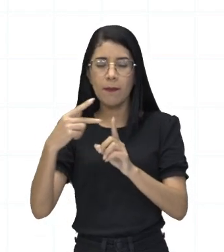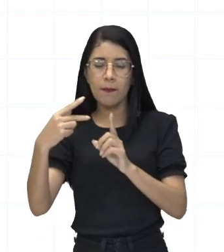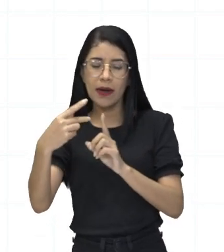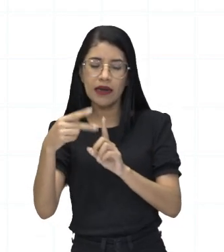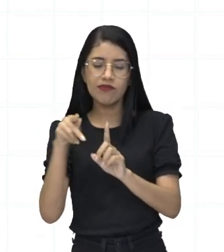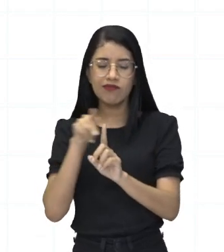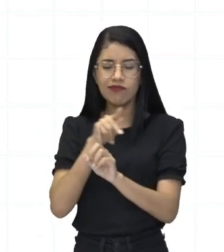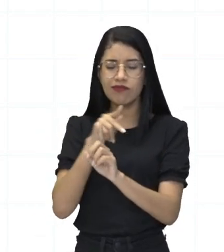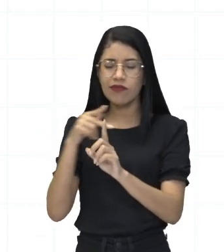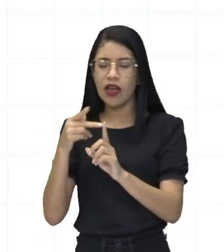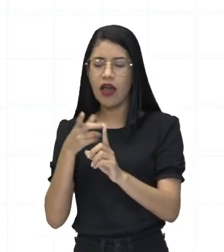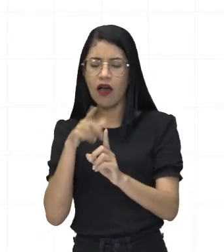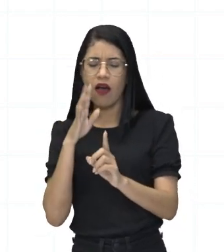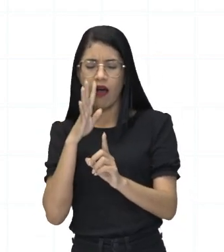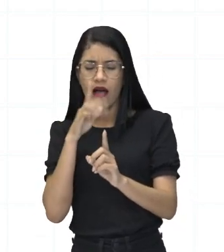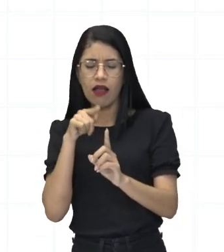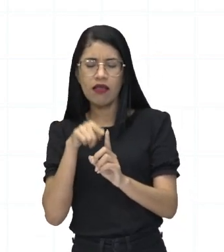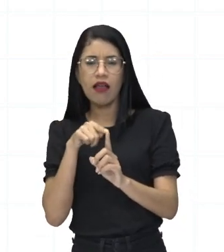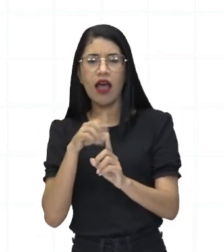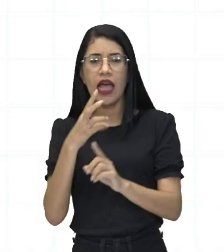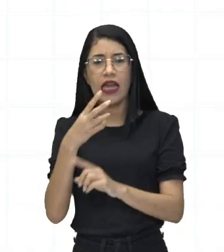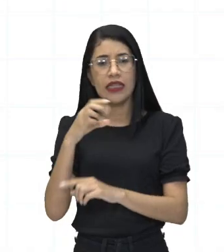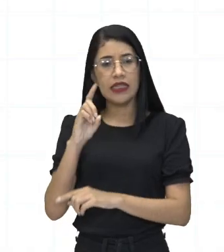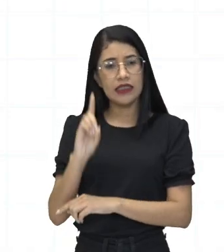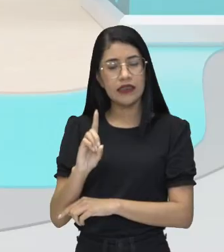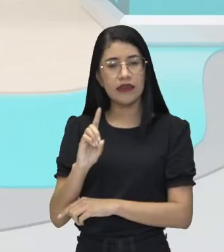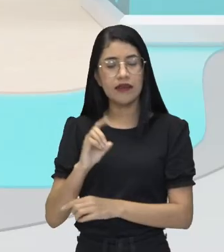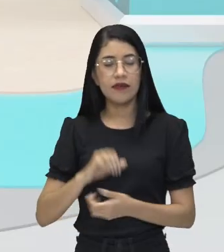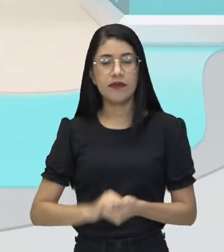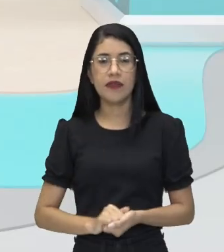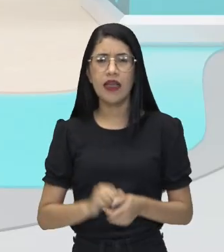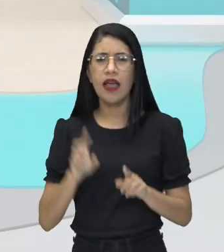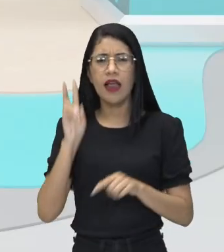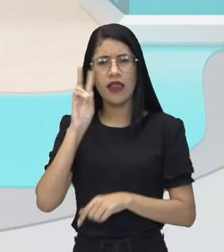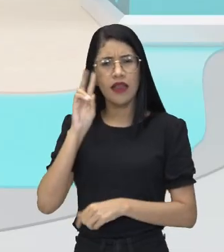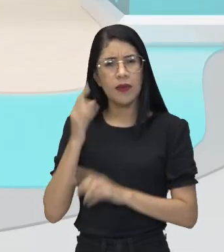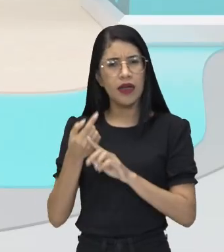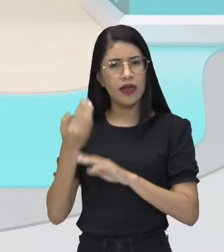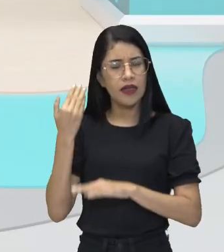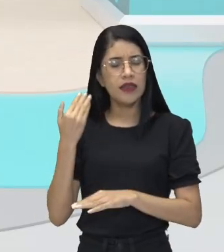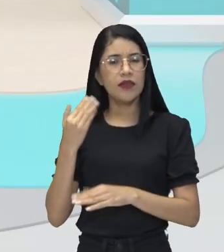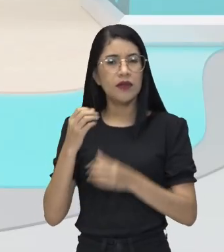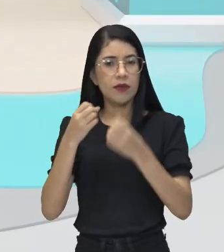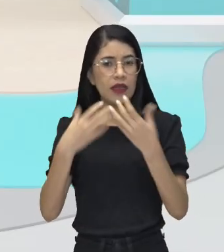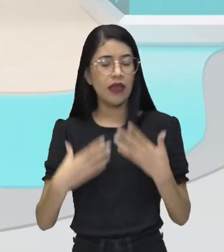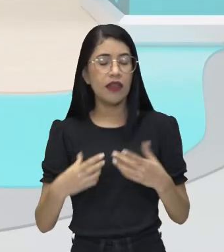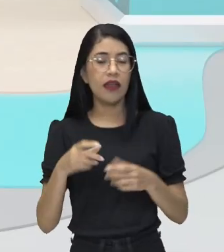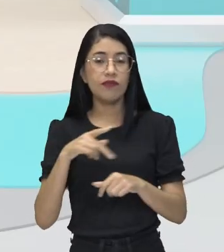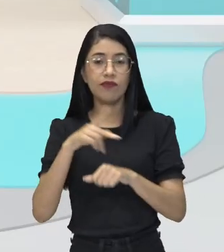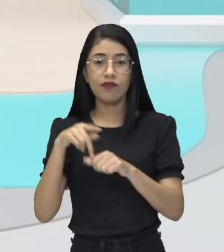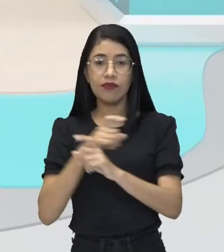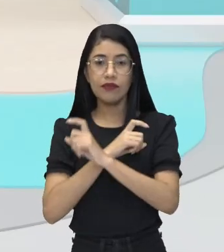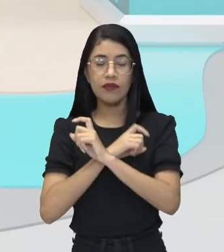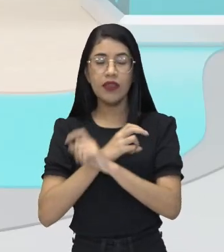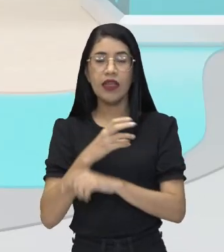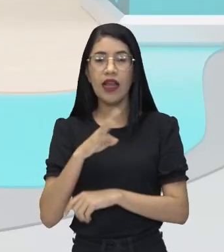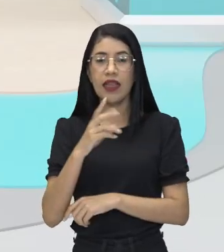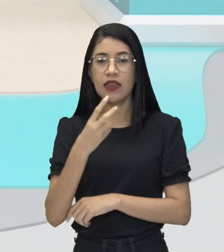perspectivas, tridimensionalidade. Lembra quando eu falei que lá no Egito era